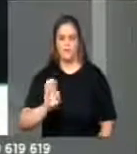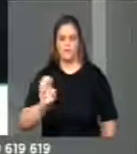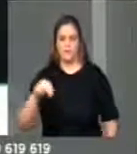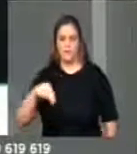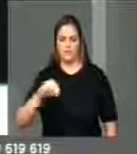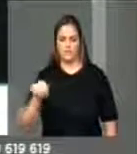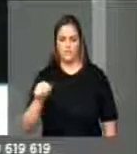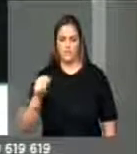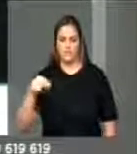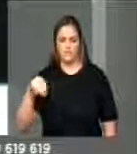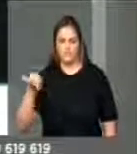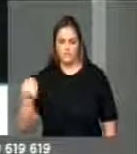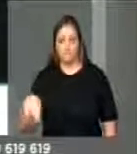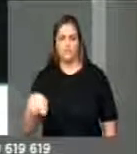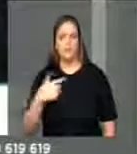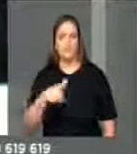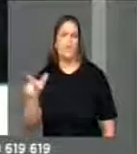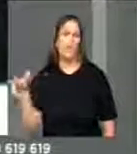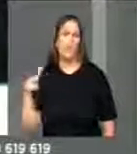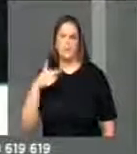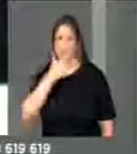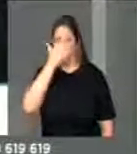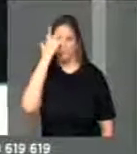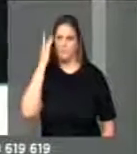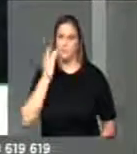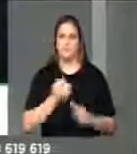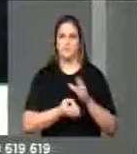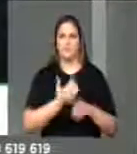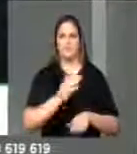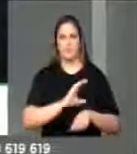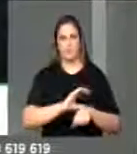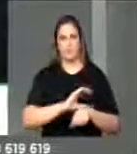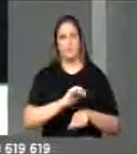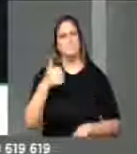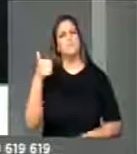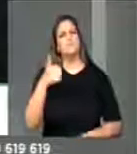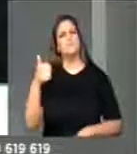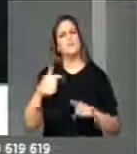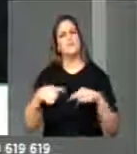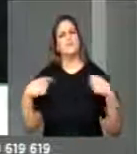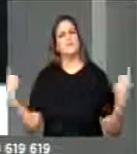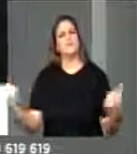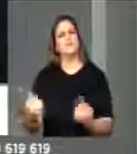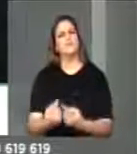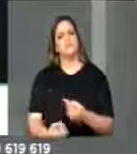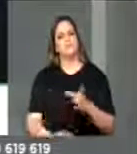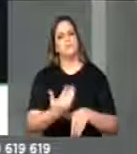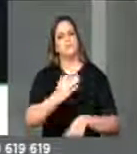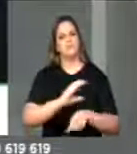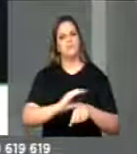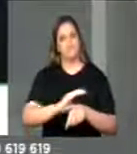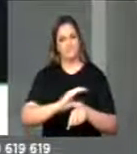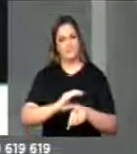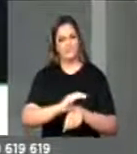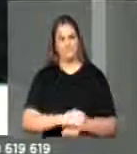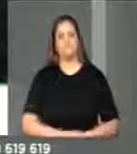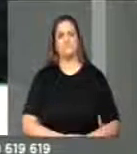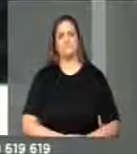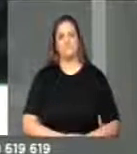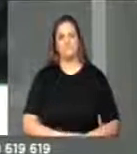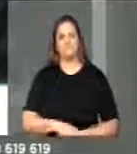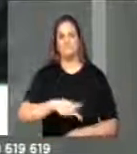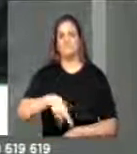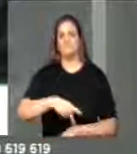outros constitucionalistas da primeira Assembleia Nacional Constituinte Republicana. A partir